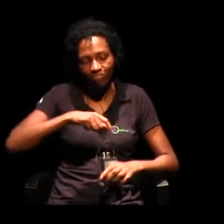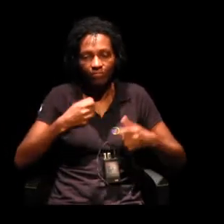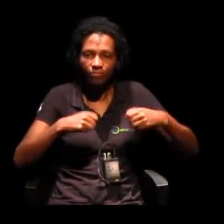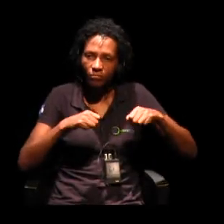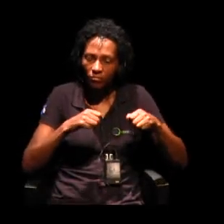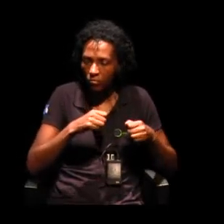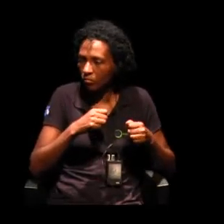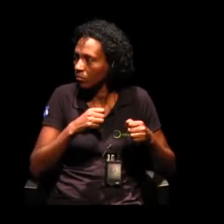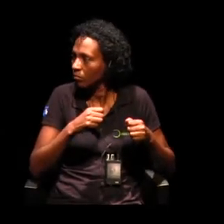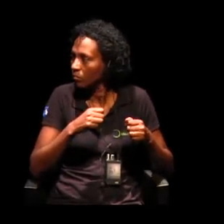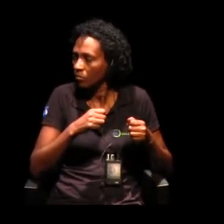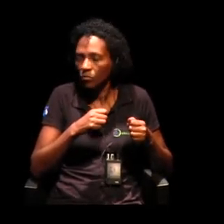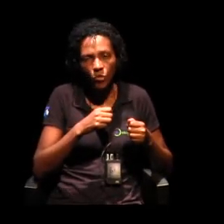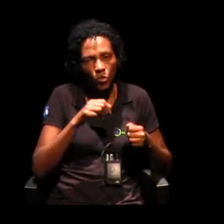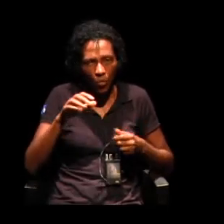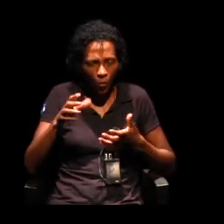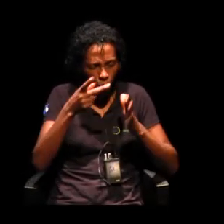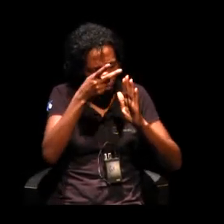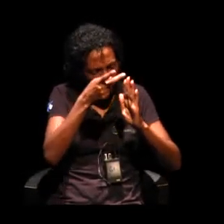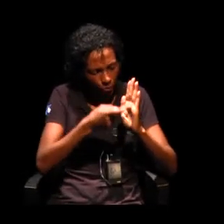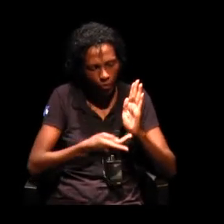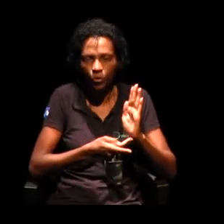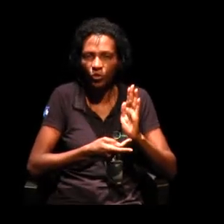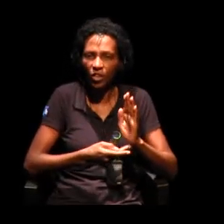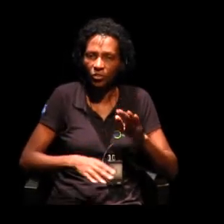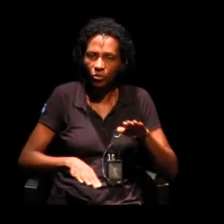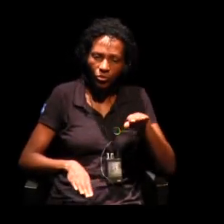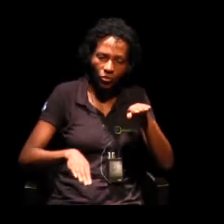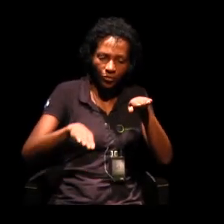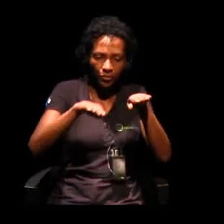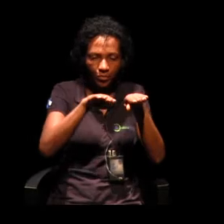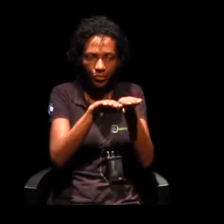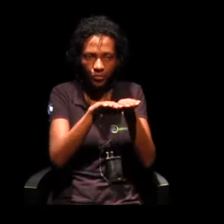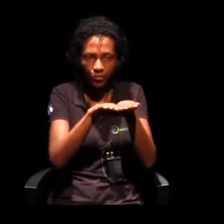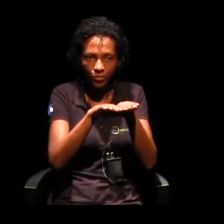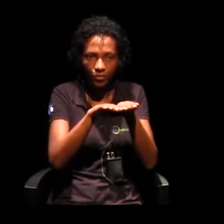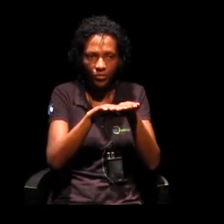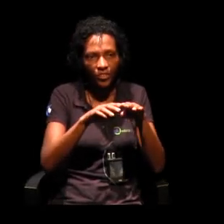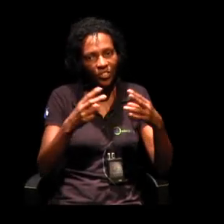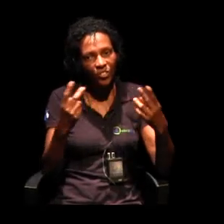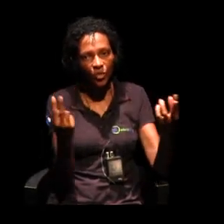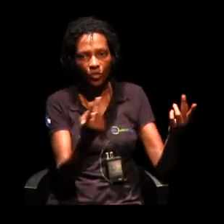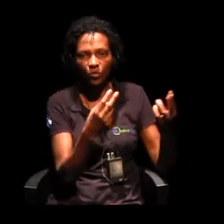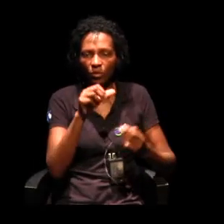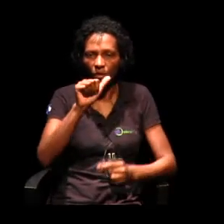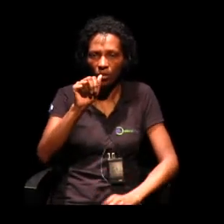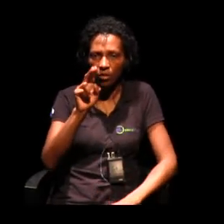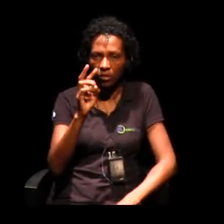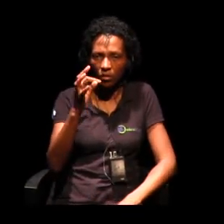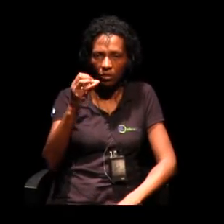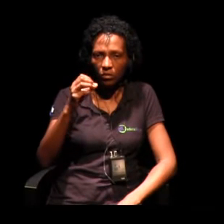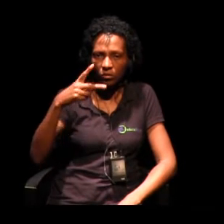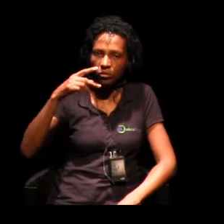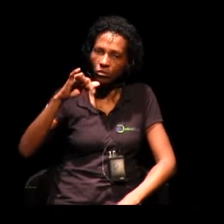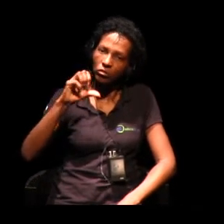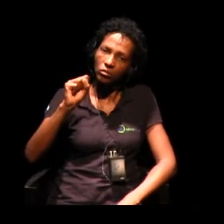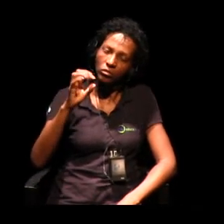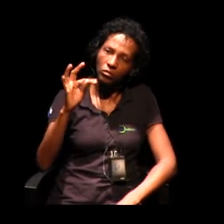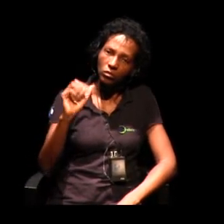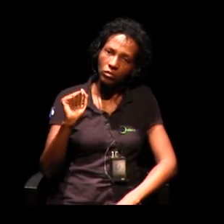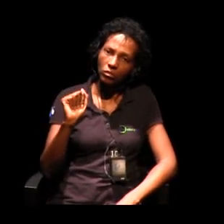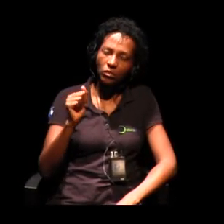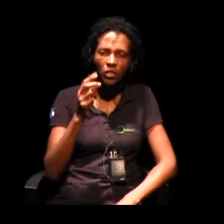nós tínhamos que levar esse projeto na mesma altura da autopista.